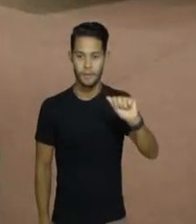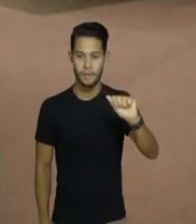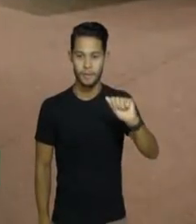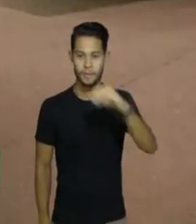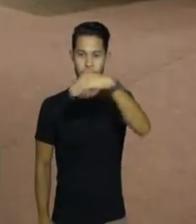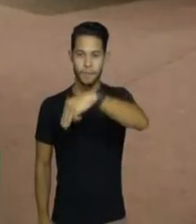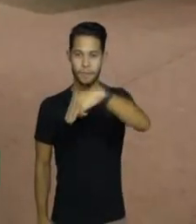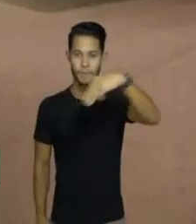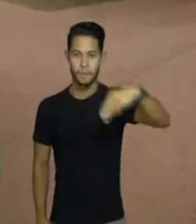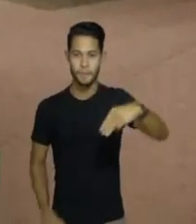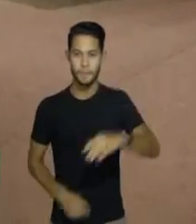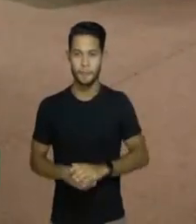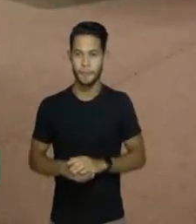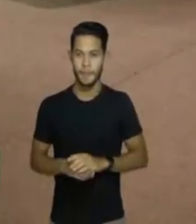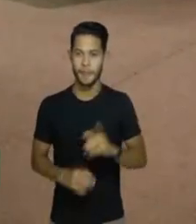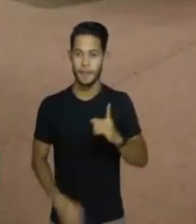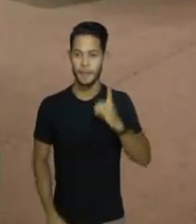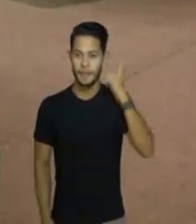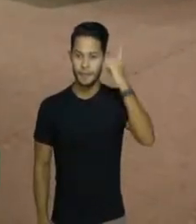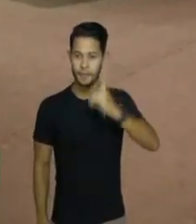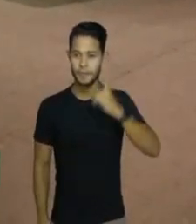Deputado Marquito.